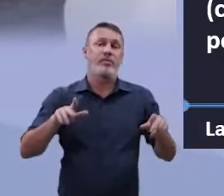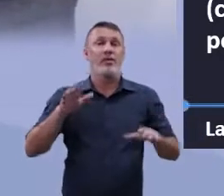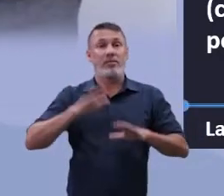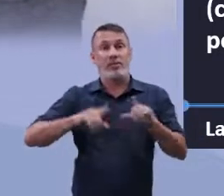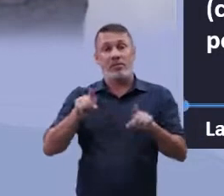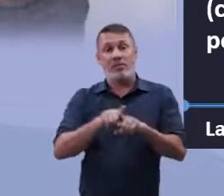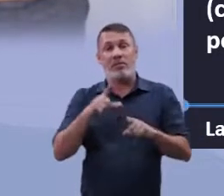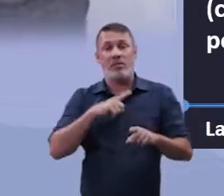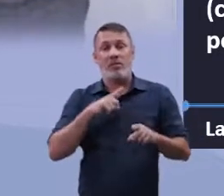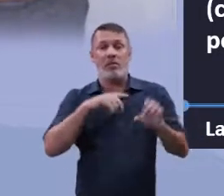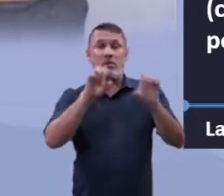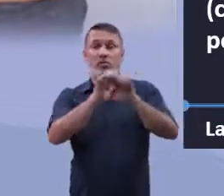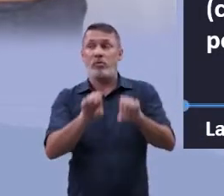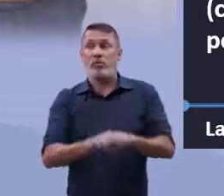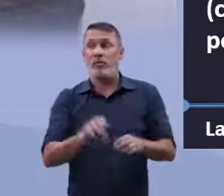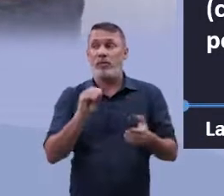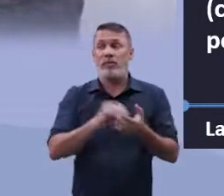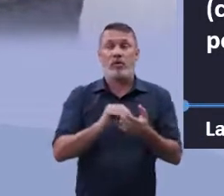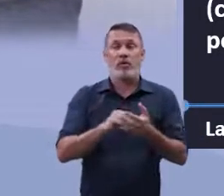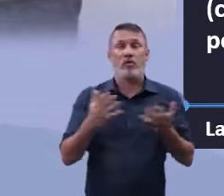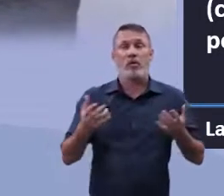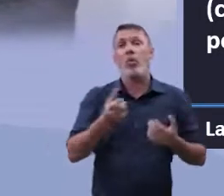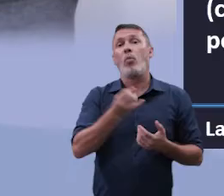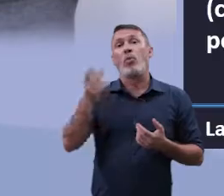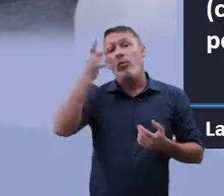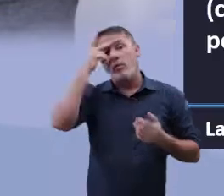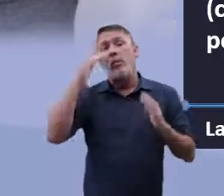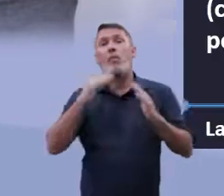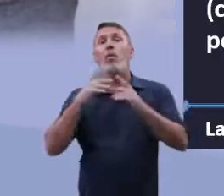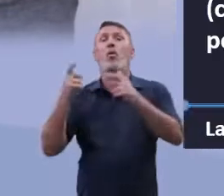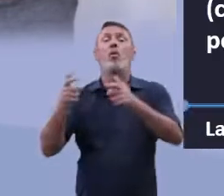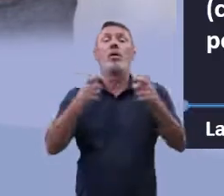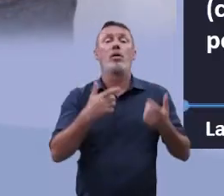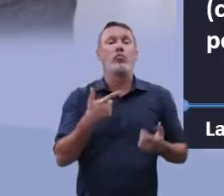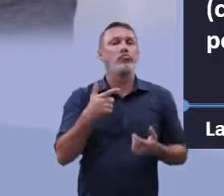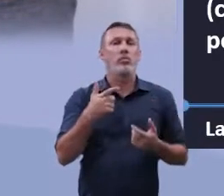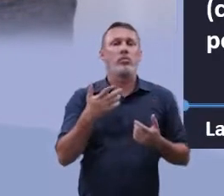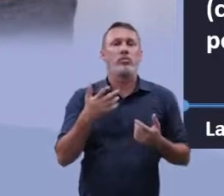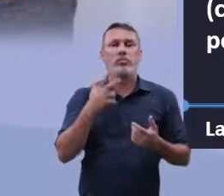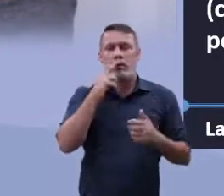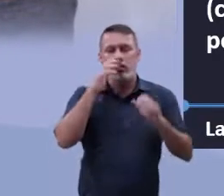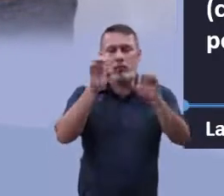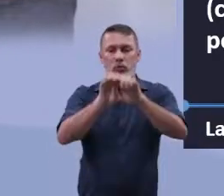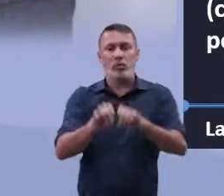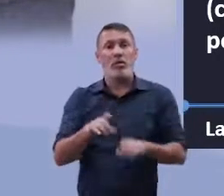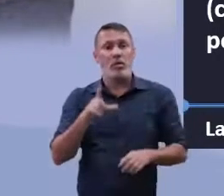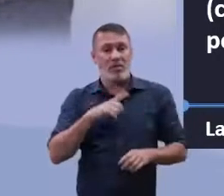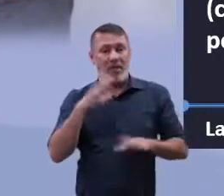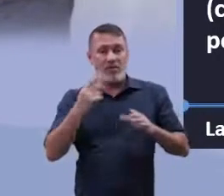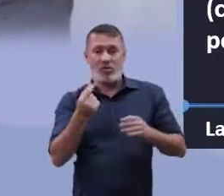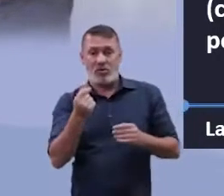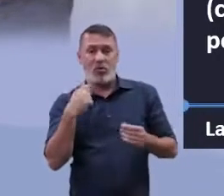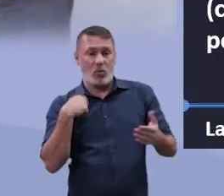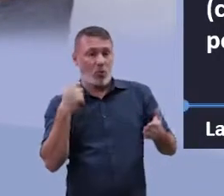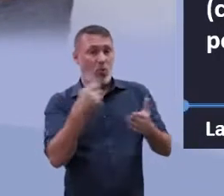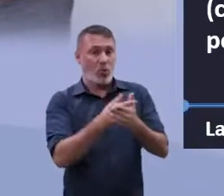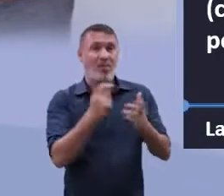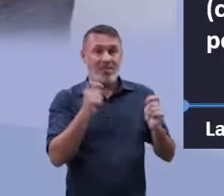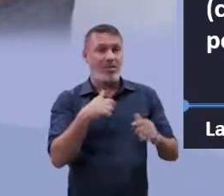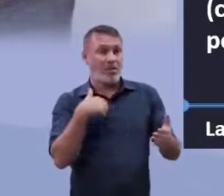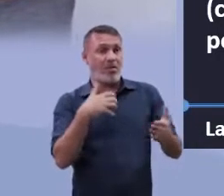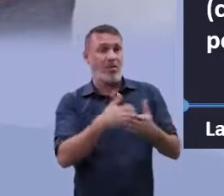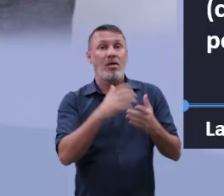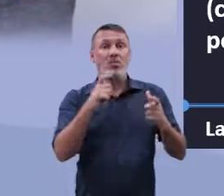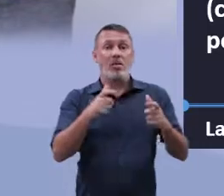estrutura. Quantas pessoas moram em alguns lugares que possuem condições financeiras para comprar, mas infelizmente no ambiente que ele mora não